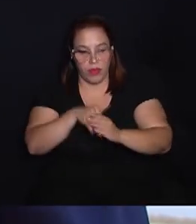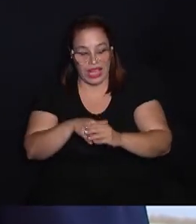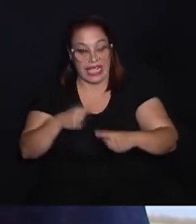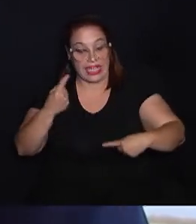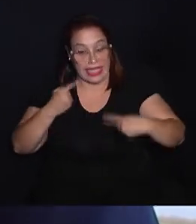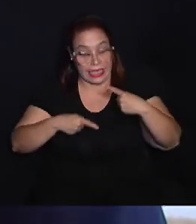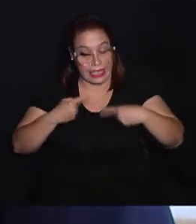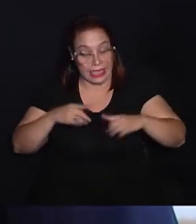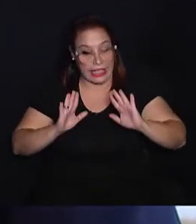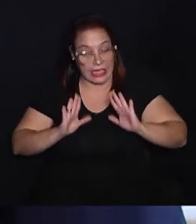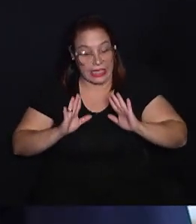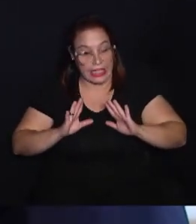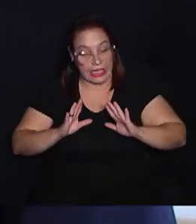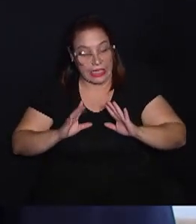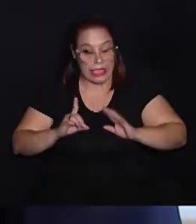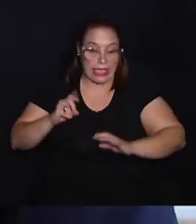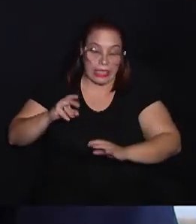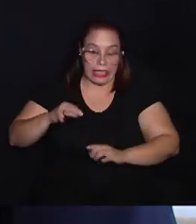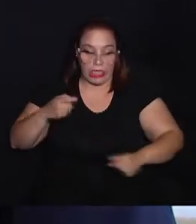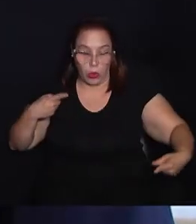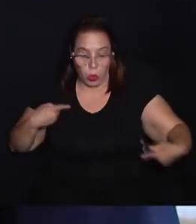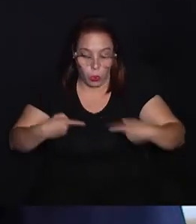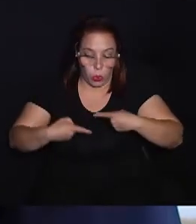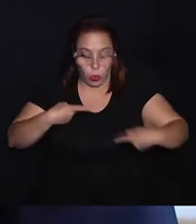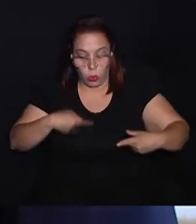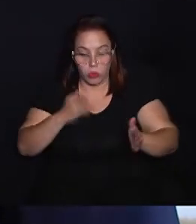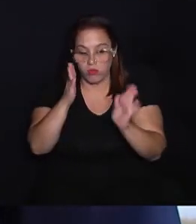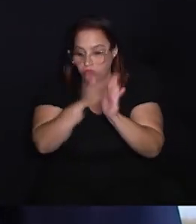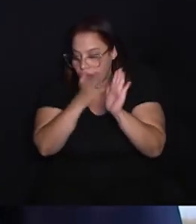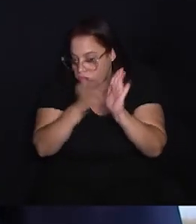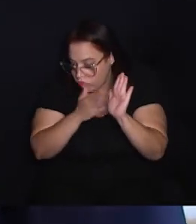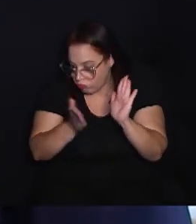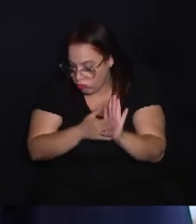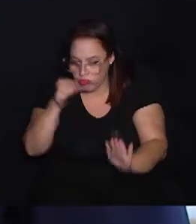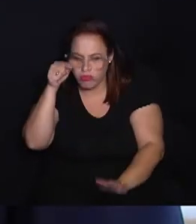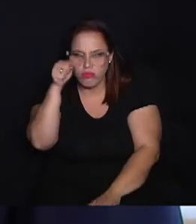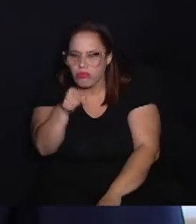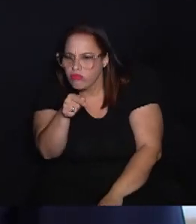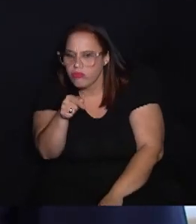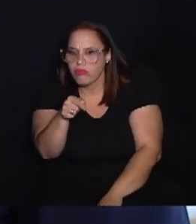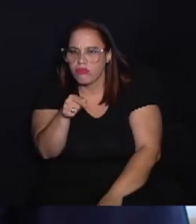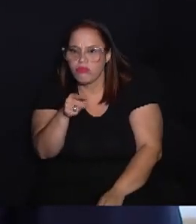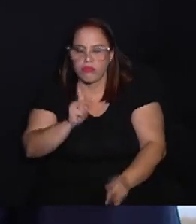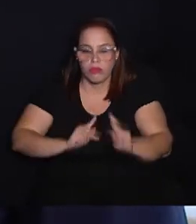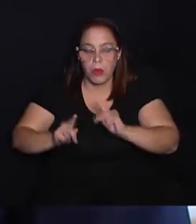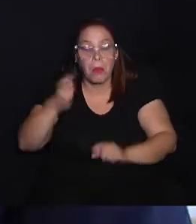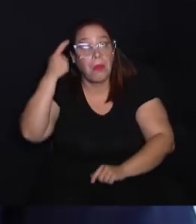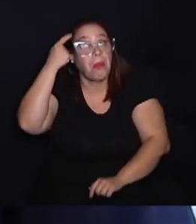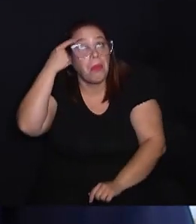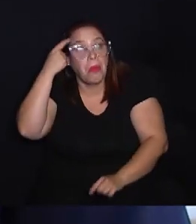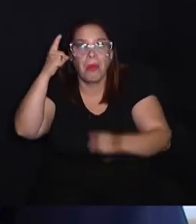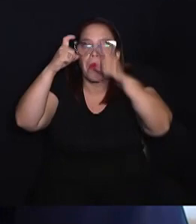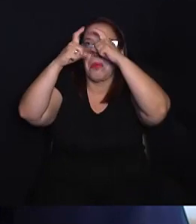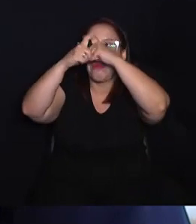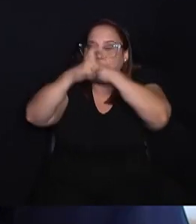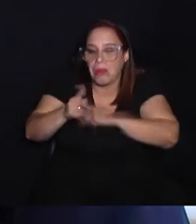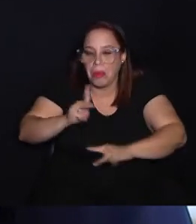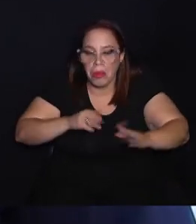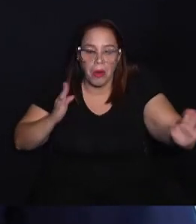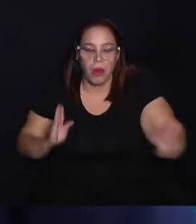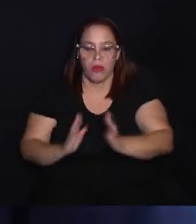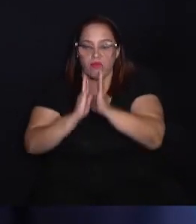Os atuais candidatos à Prefeitura de Campinas tiveram uma manhã tranquila no momento da votação. O atual deputado estadual